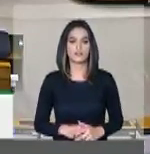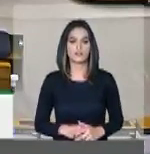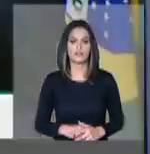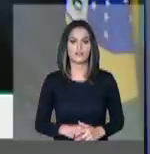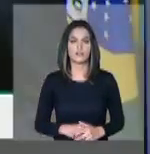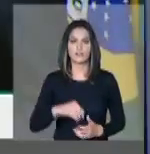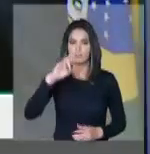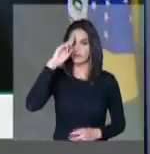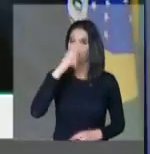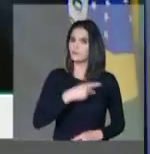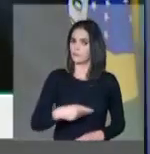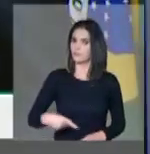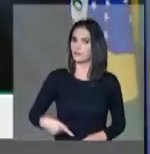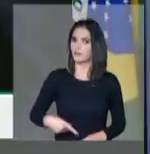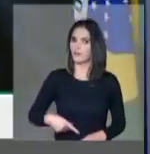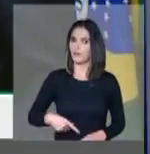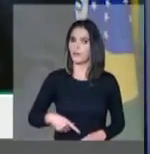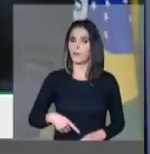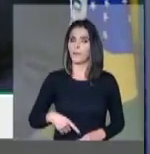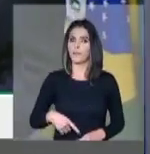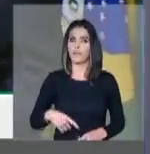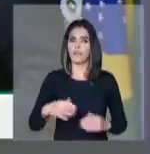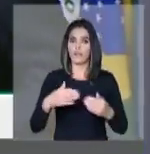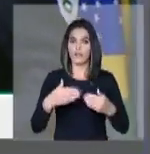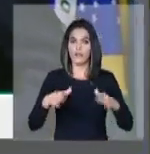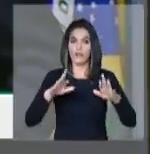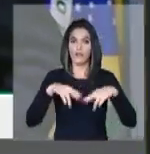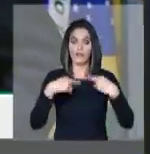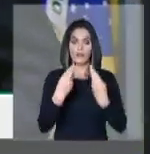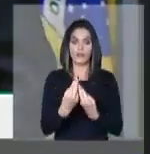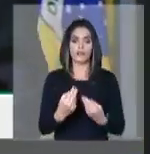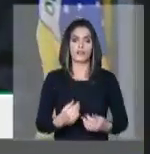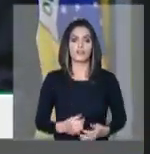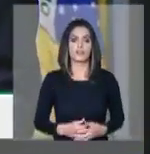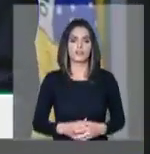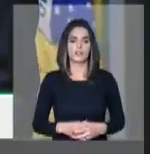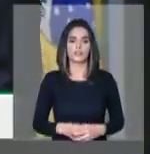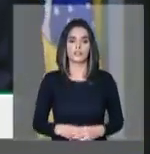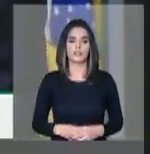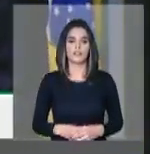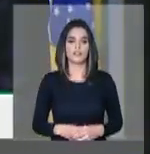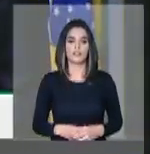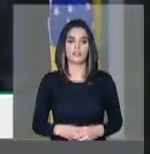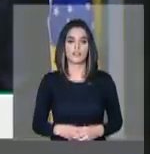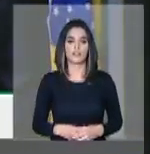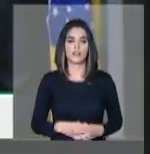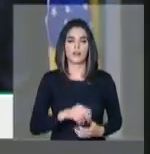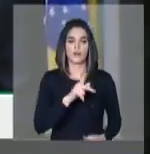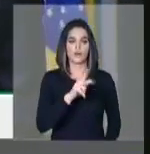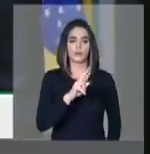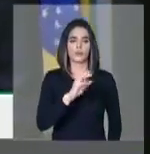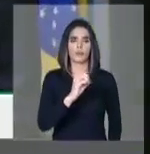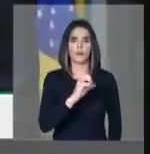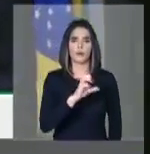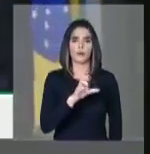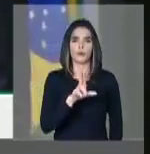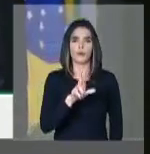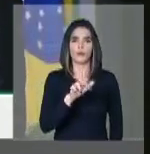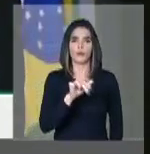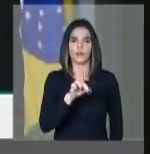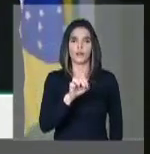de posse da Procuradoria-Geral da República, do novo Procurador-Geral,